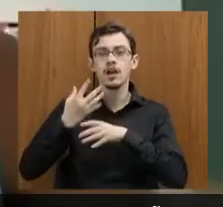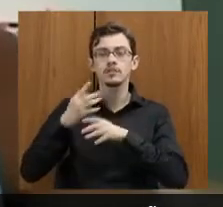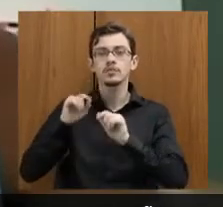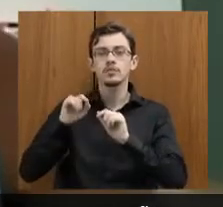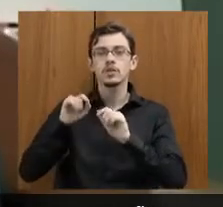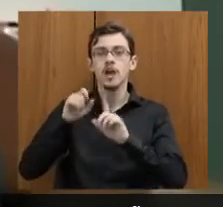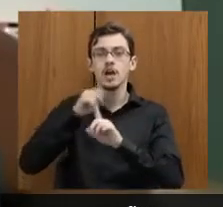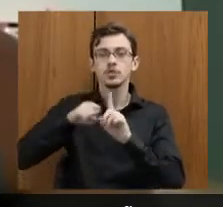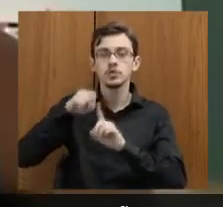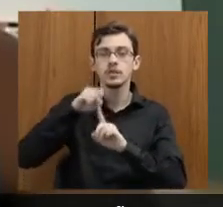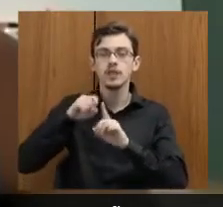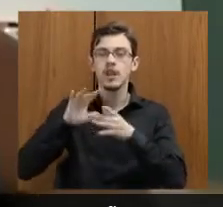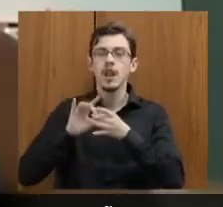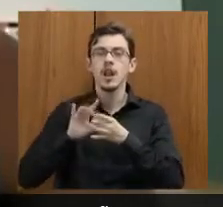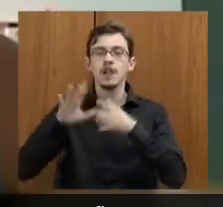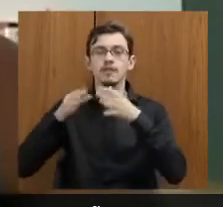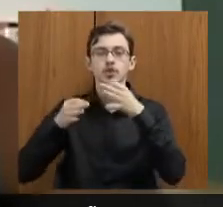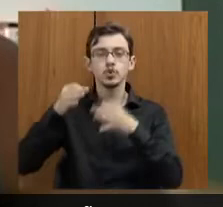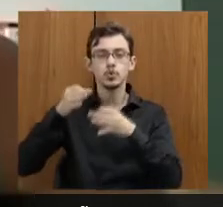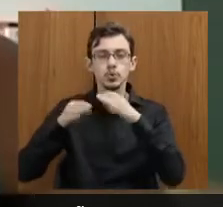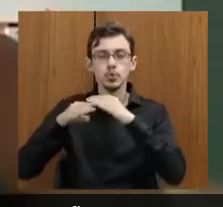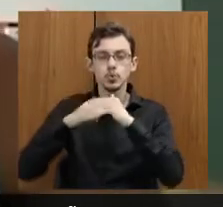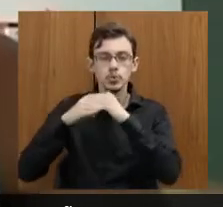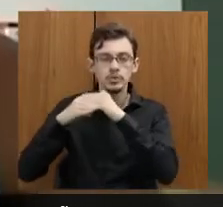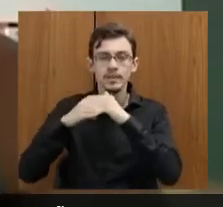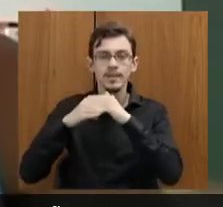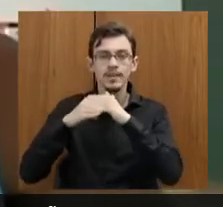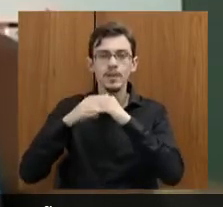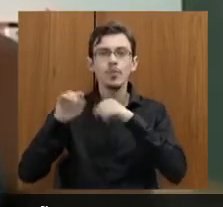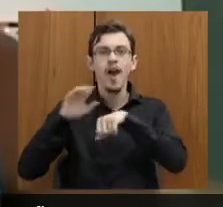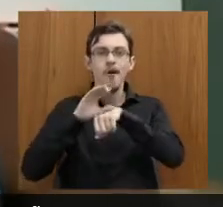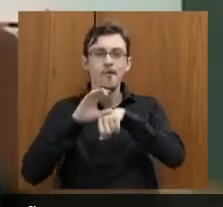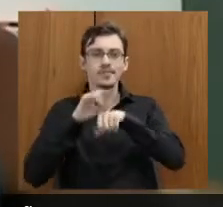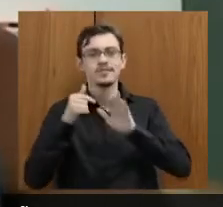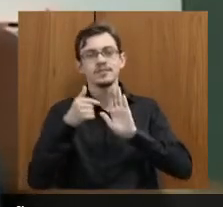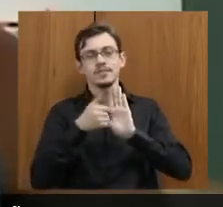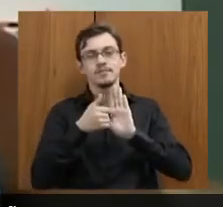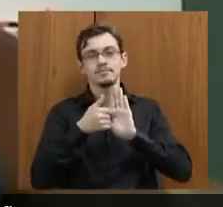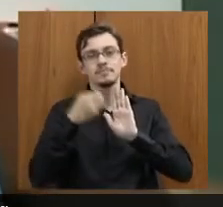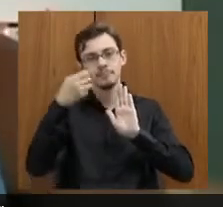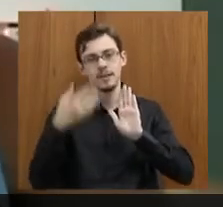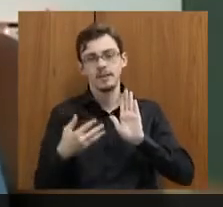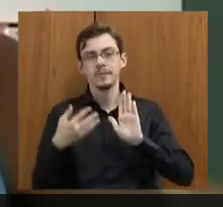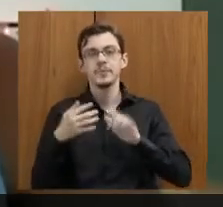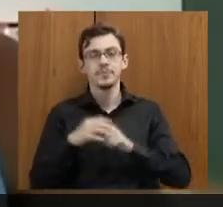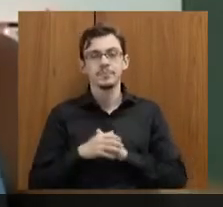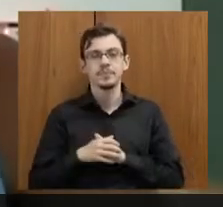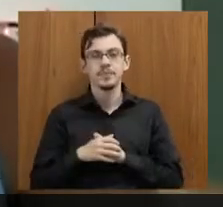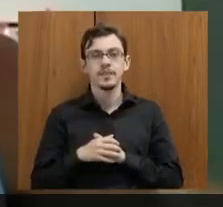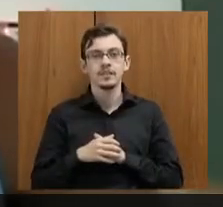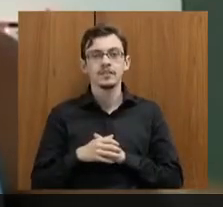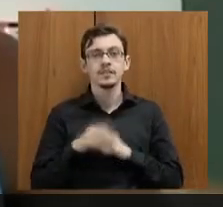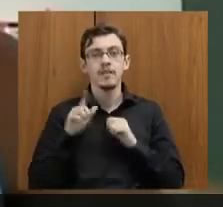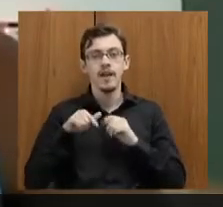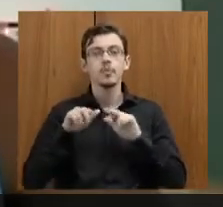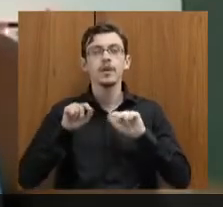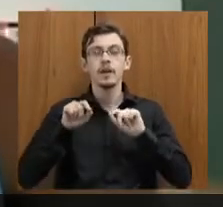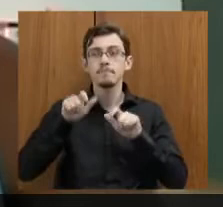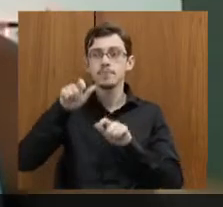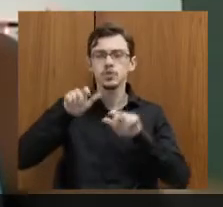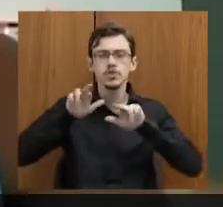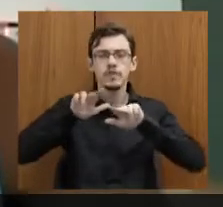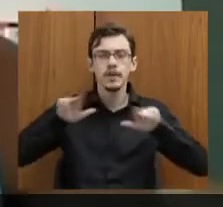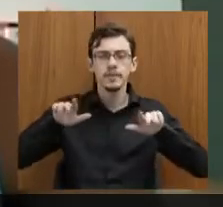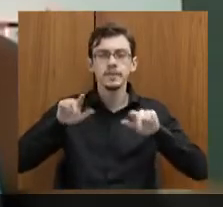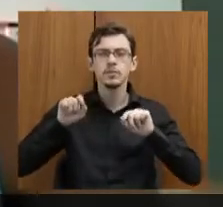tal sociedade livre Justa e solidária que a constituição preconiza que a adversidade né então trazer